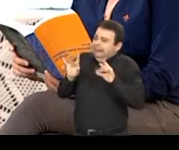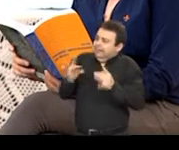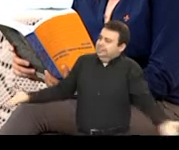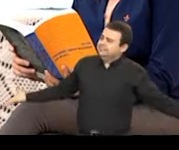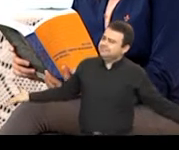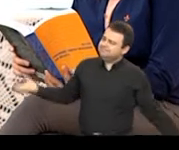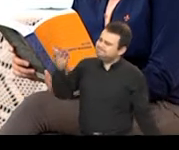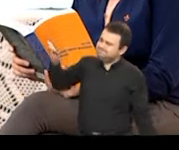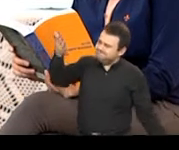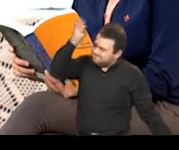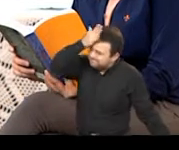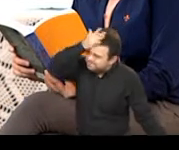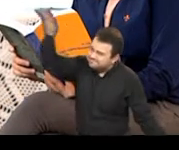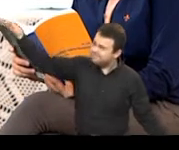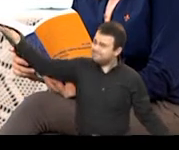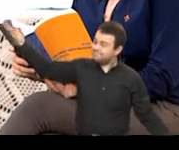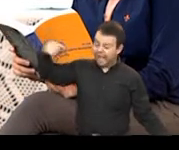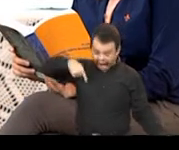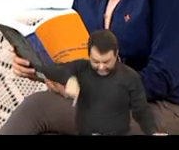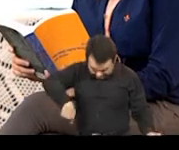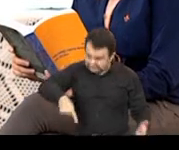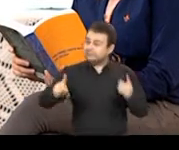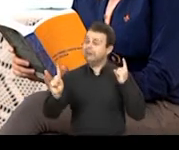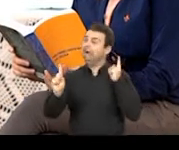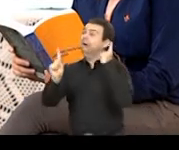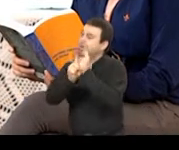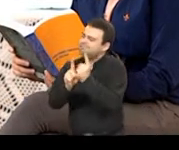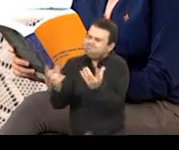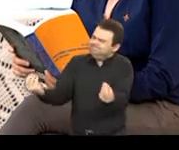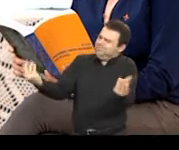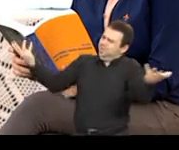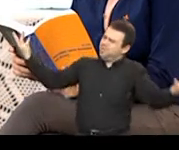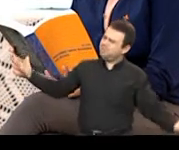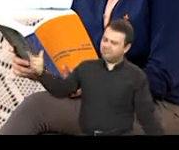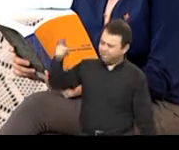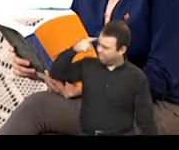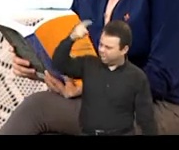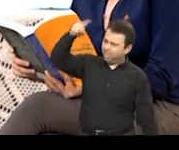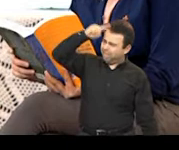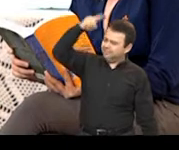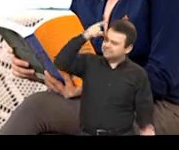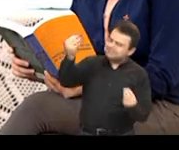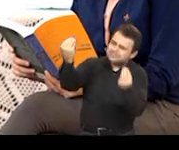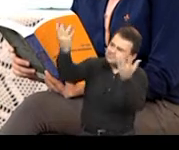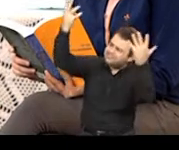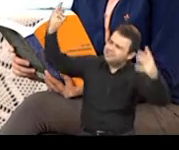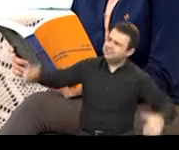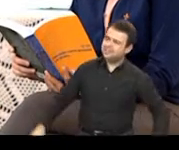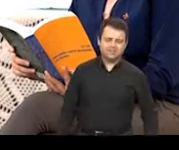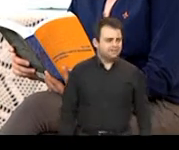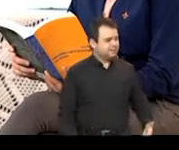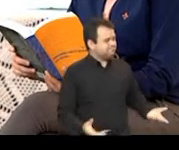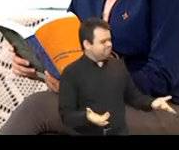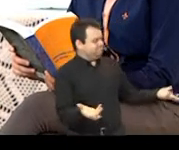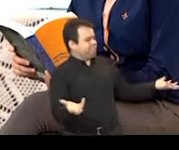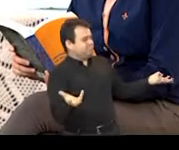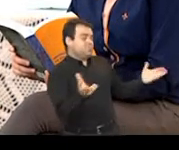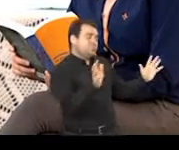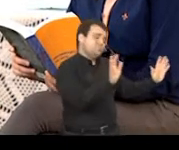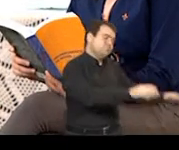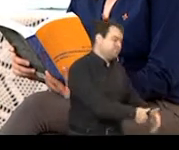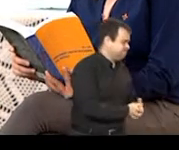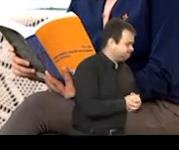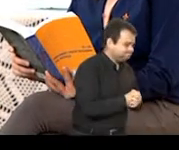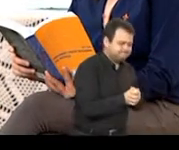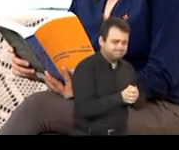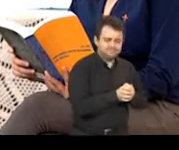mesmo você inventaria um encontro num lugar destes. Que ideia, Ricardo, que ideia! Tive que descer